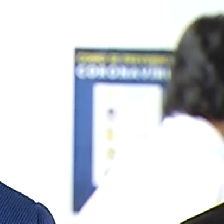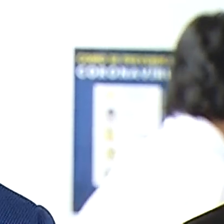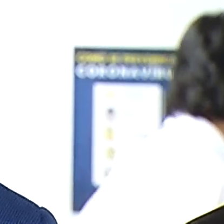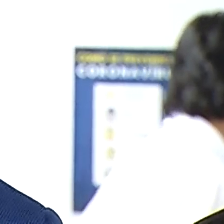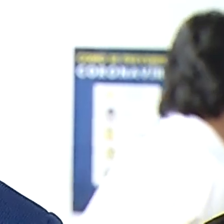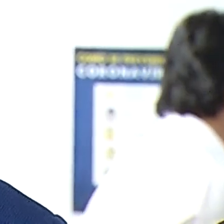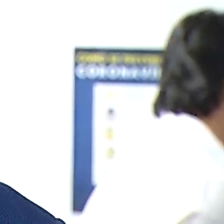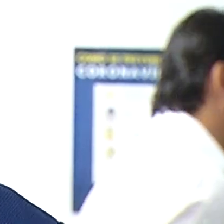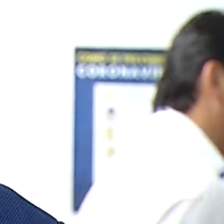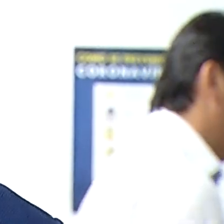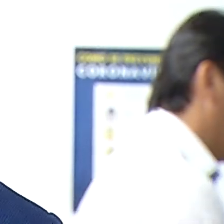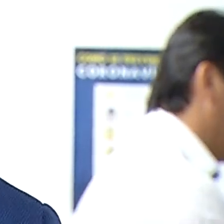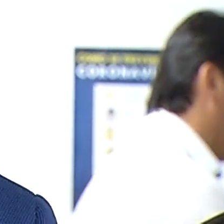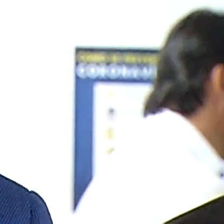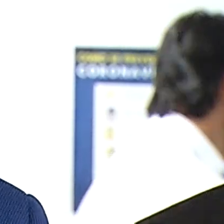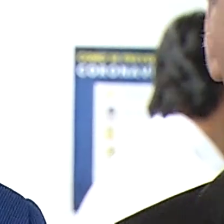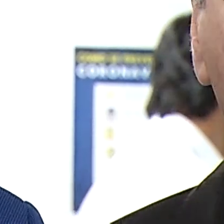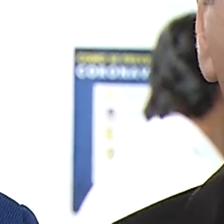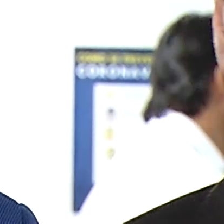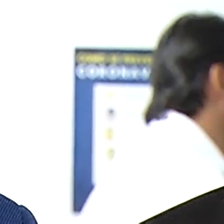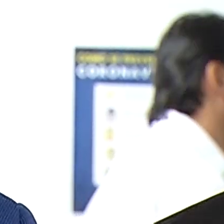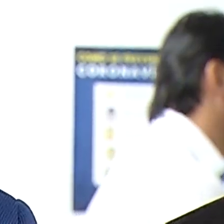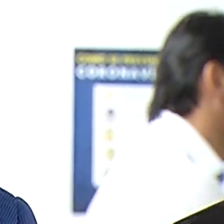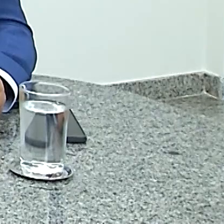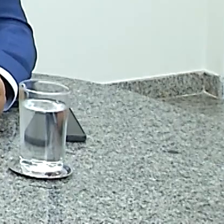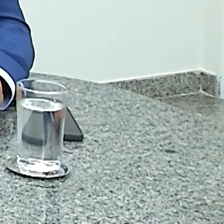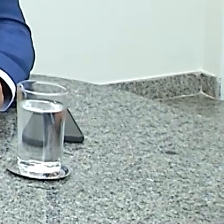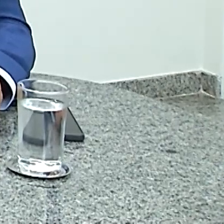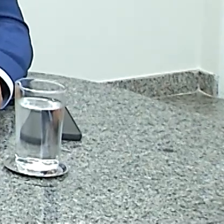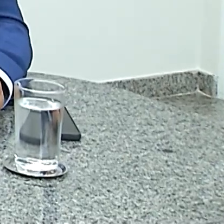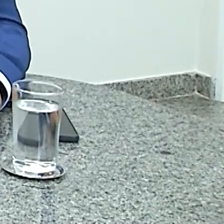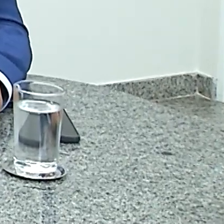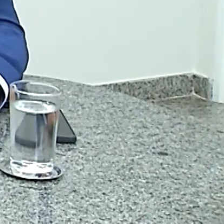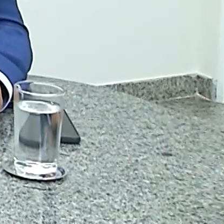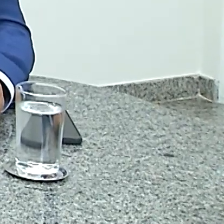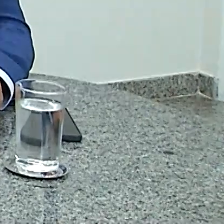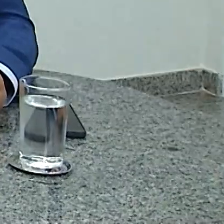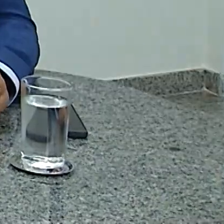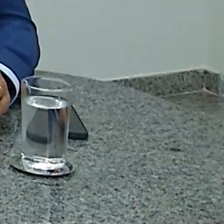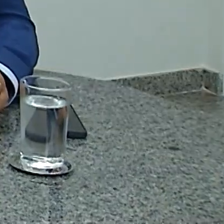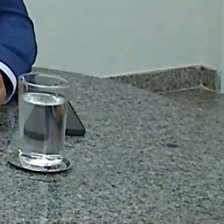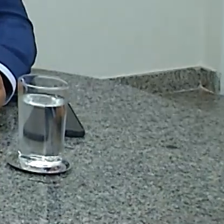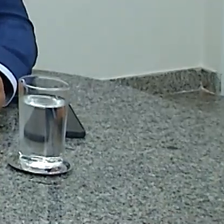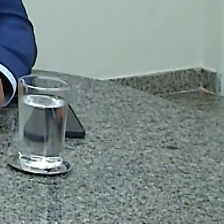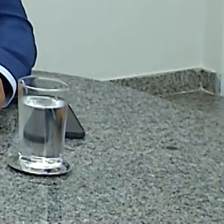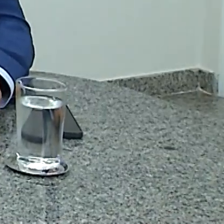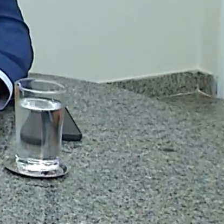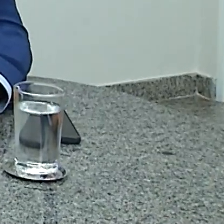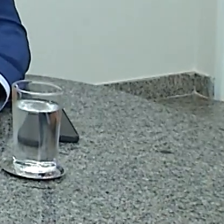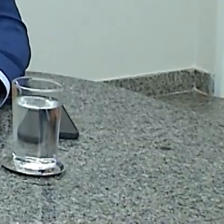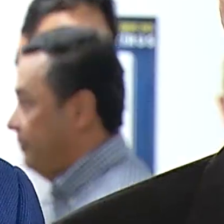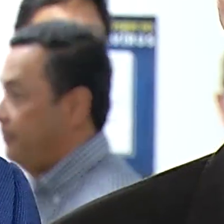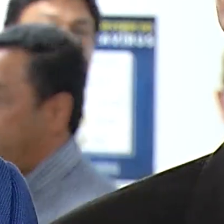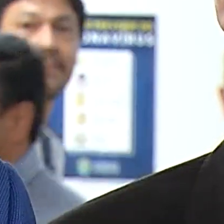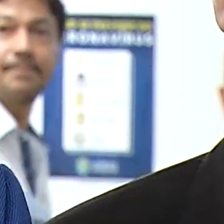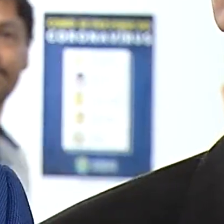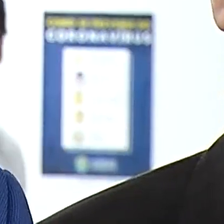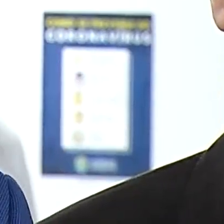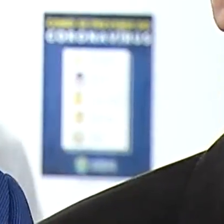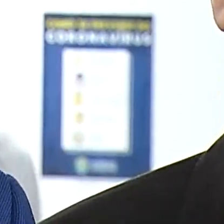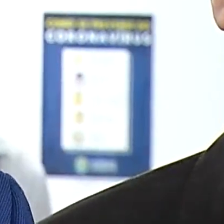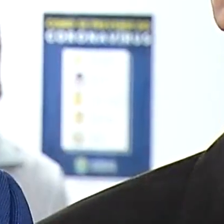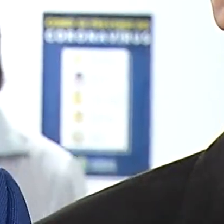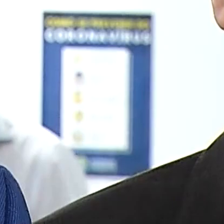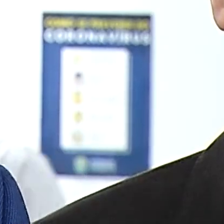pública que desse o resultado para o Mato Grosso do Sul. E reafirmar o meu compromisso como governador eleito do